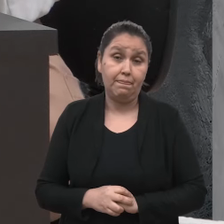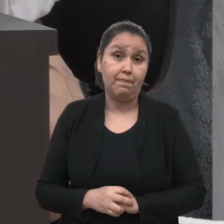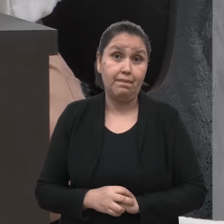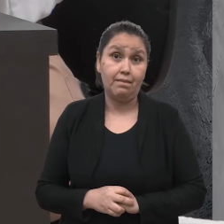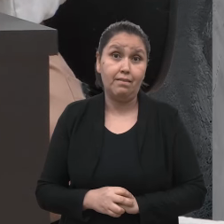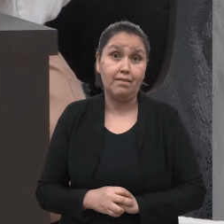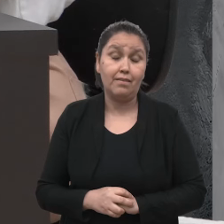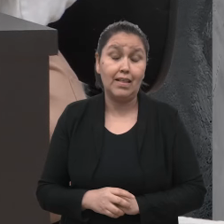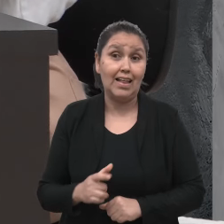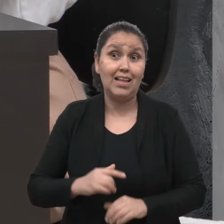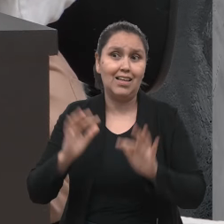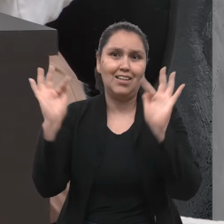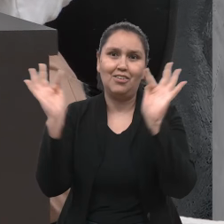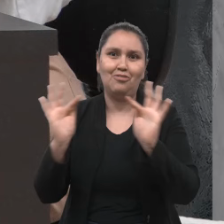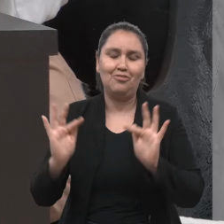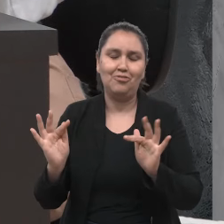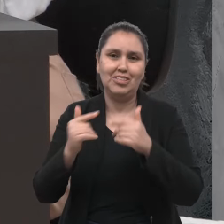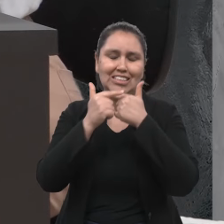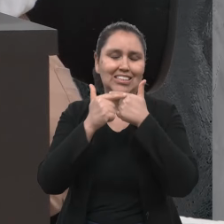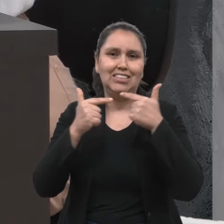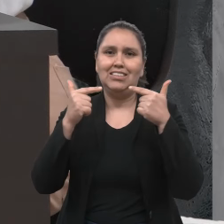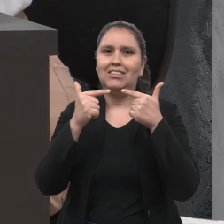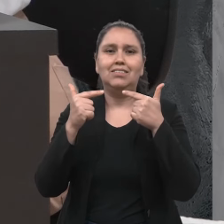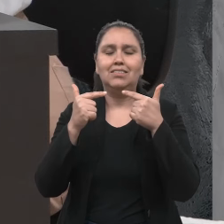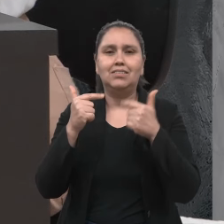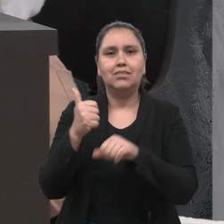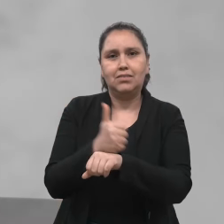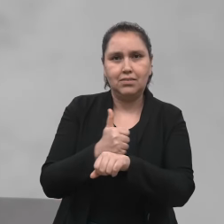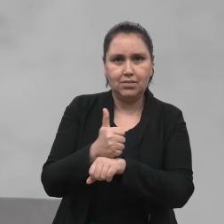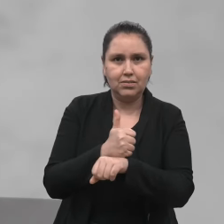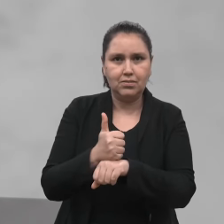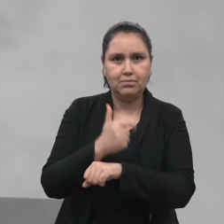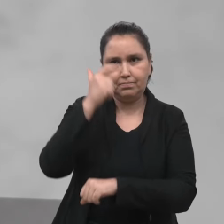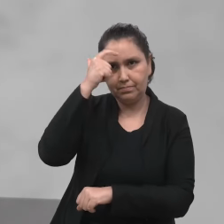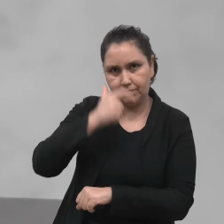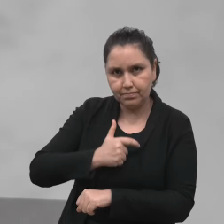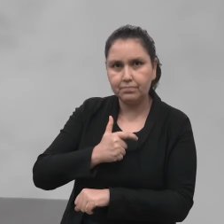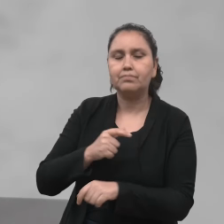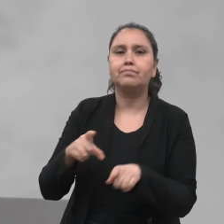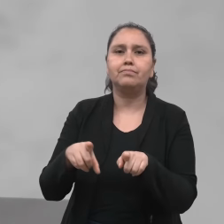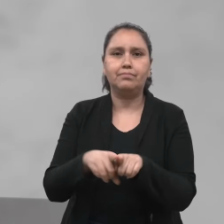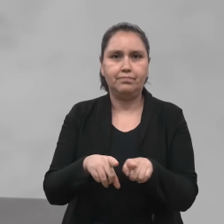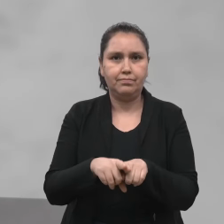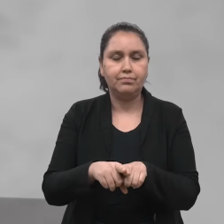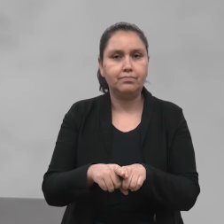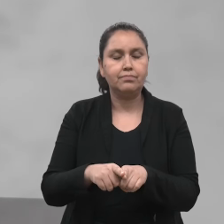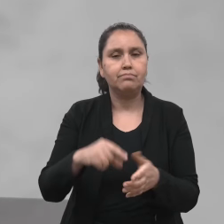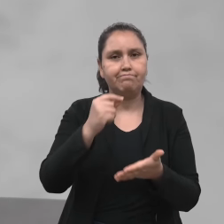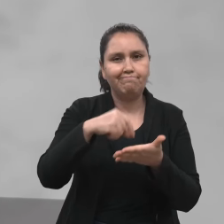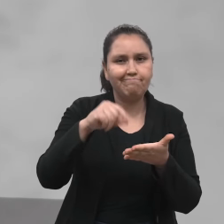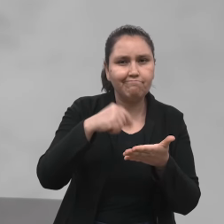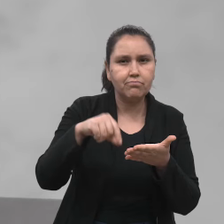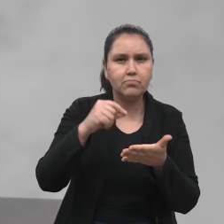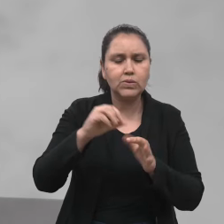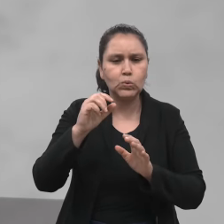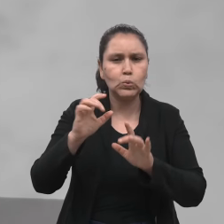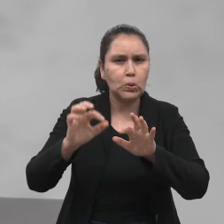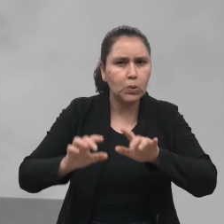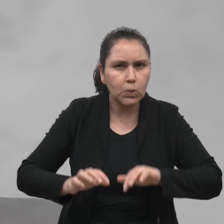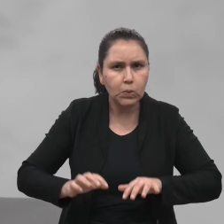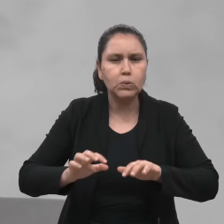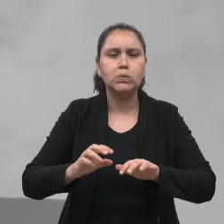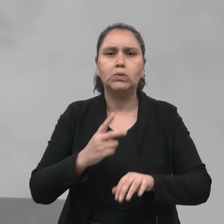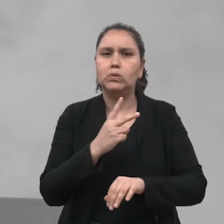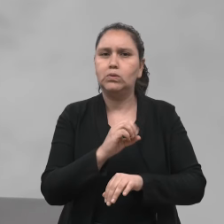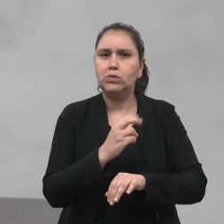essa recepção? Eu tô muito feliz. É inegável, né? Acho que meu rosto, minha expressão de estudo, eu tô muito feliz profissionalmente como pessoalmente. Então, é um livro que eu escrevi